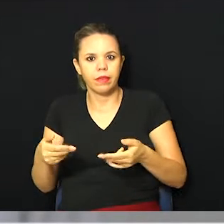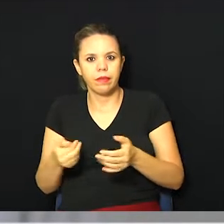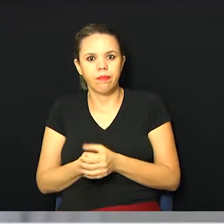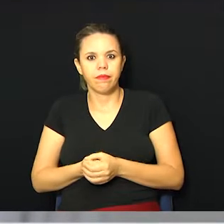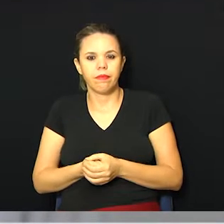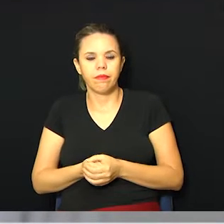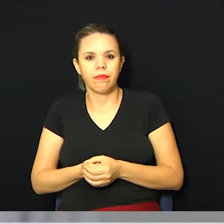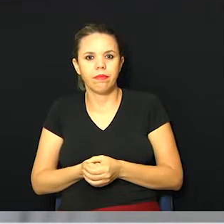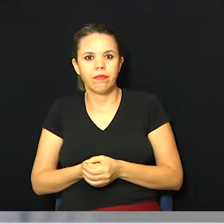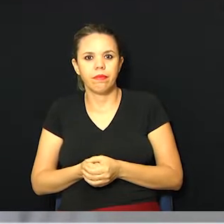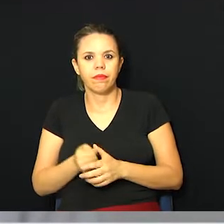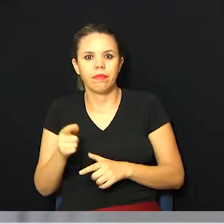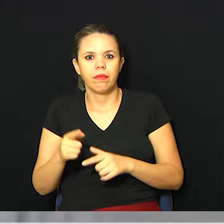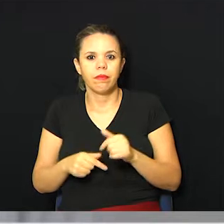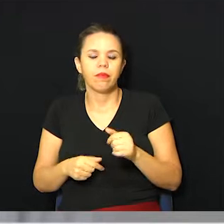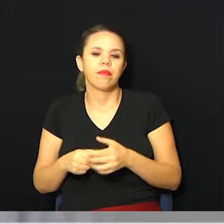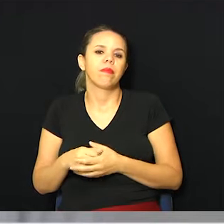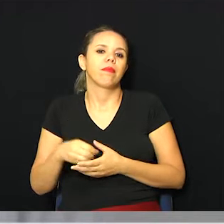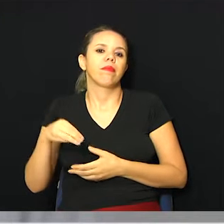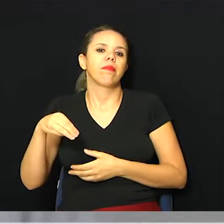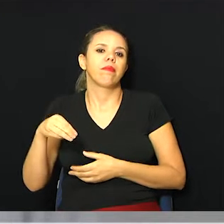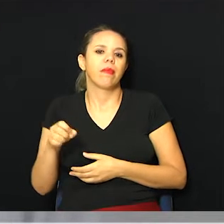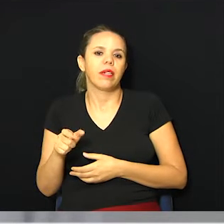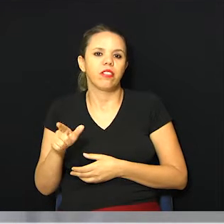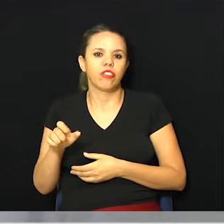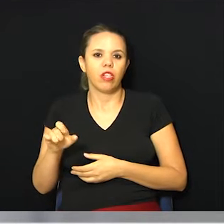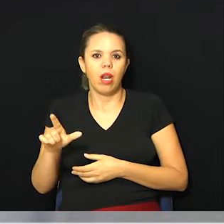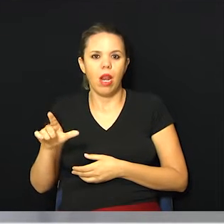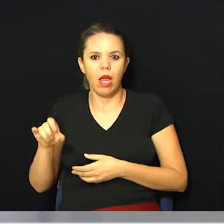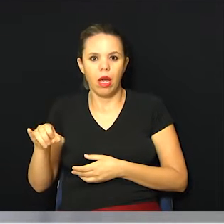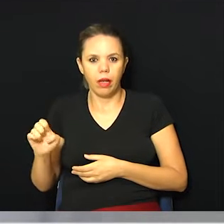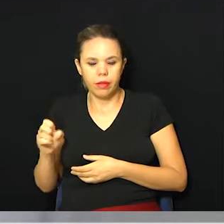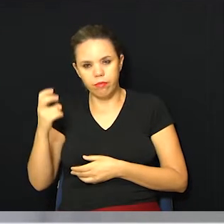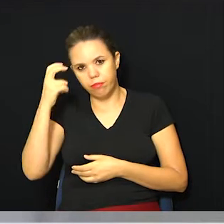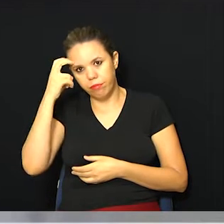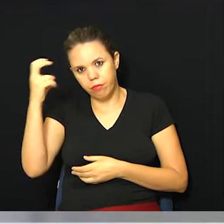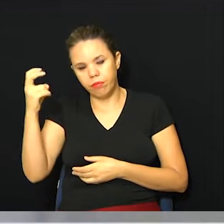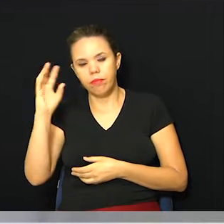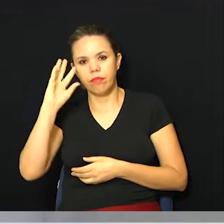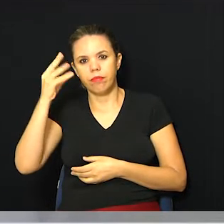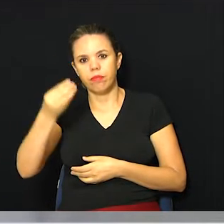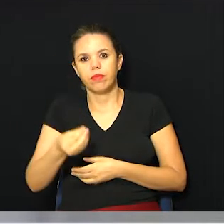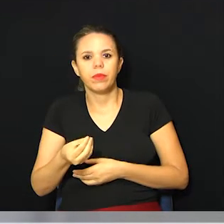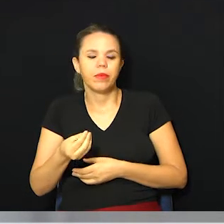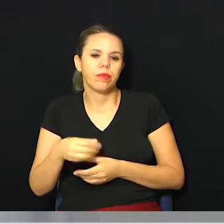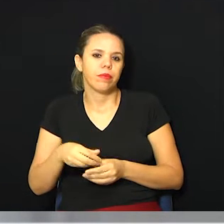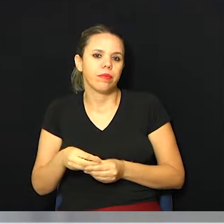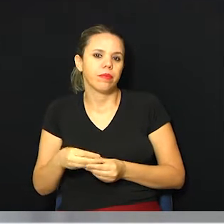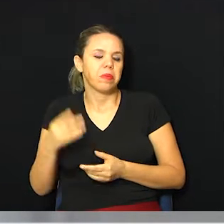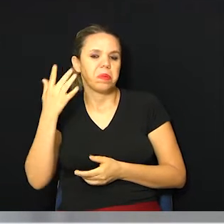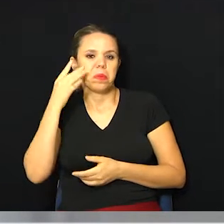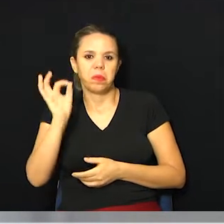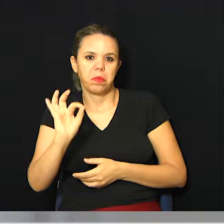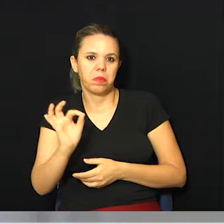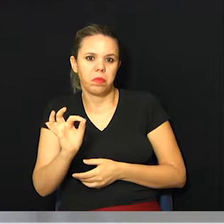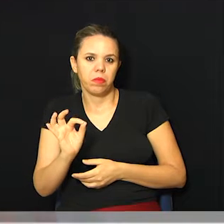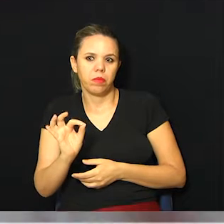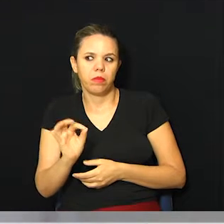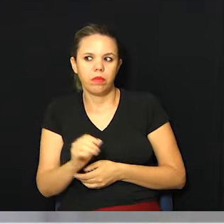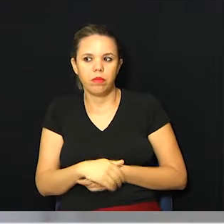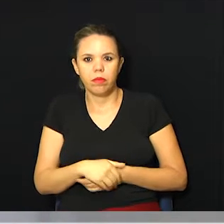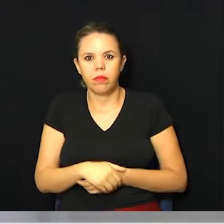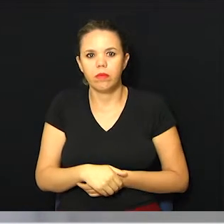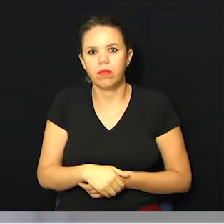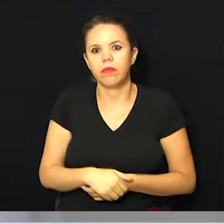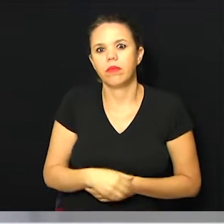dessas ferramentas de machine learning, né, da inteligência artificial, para tentar entender. A gente não sabia assim, o que a gente não sabia